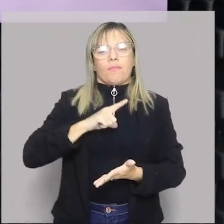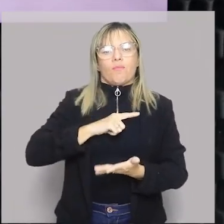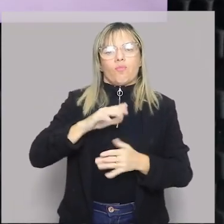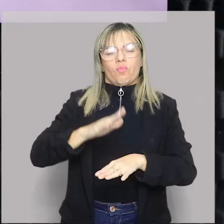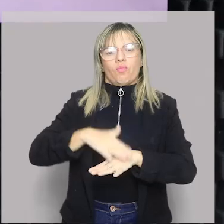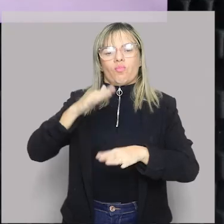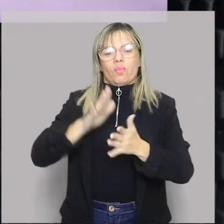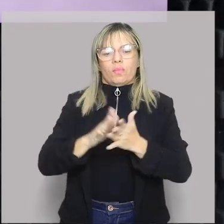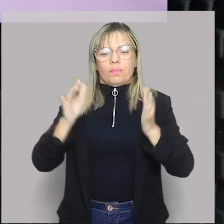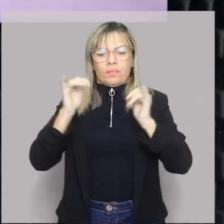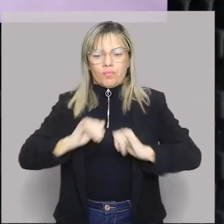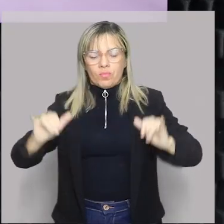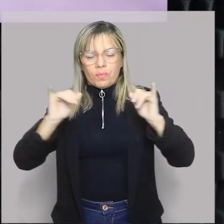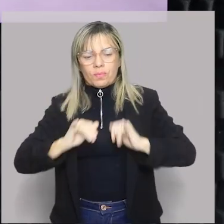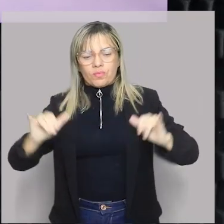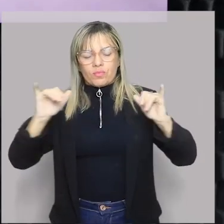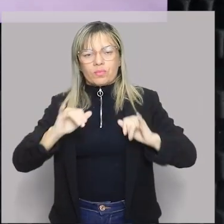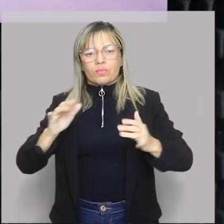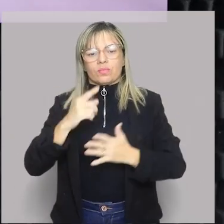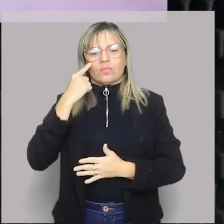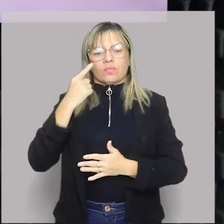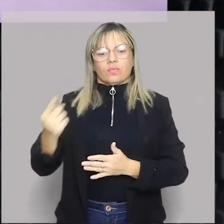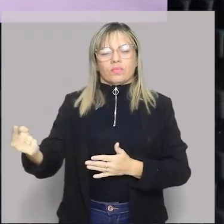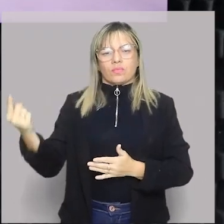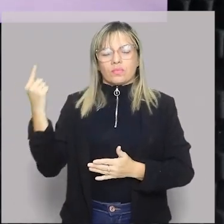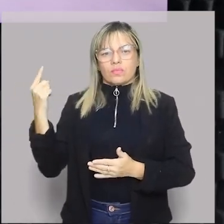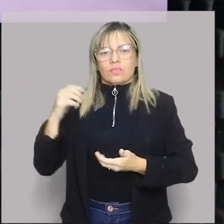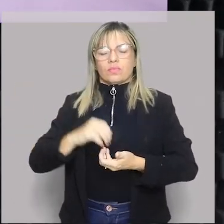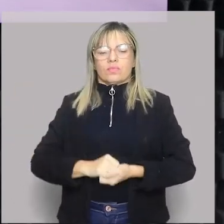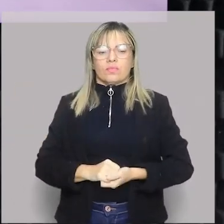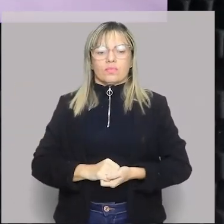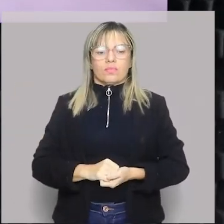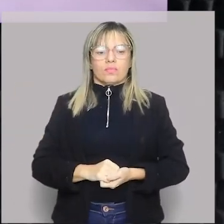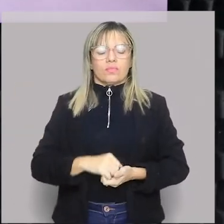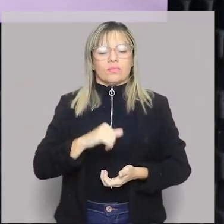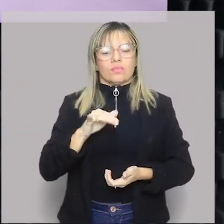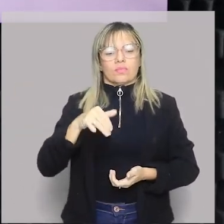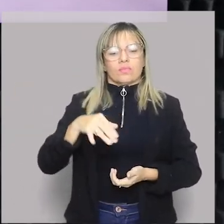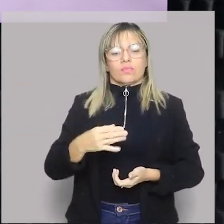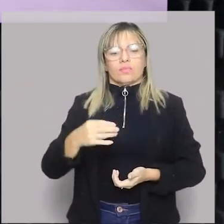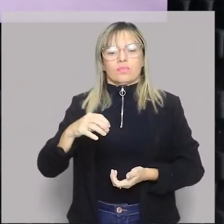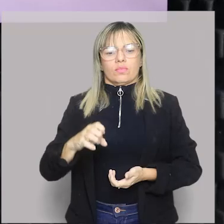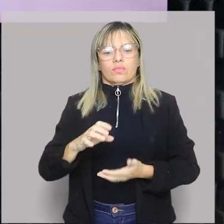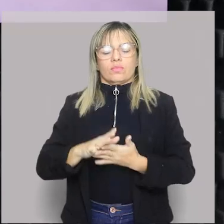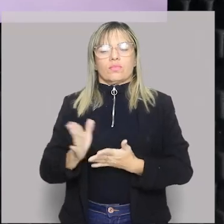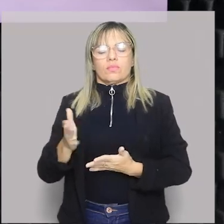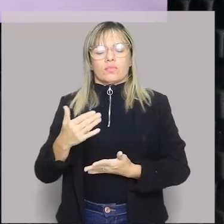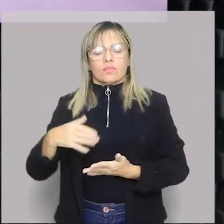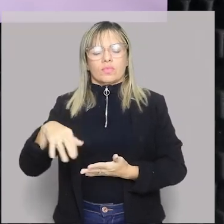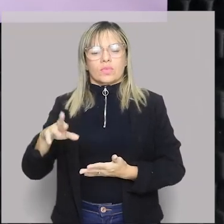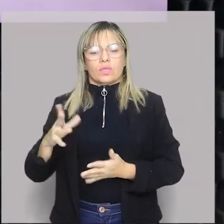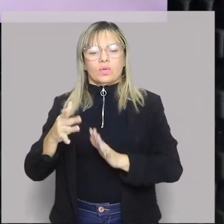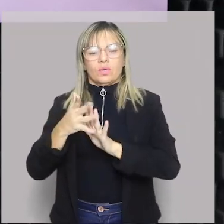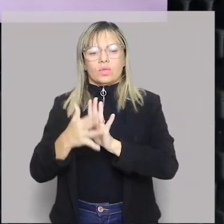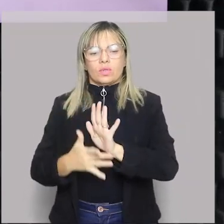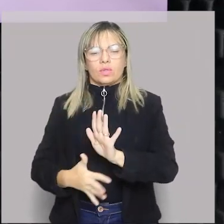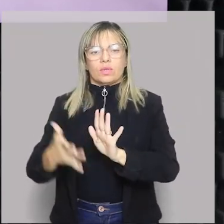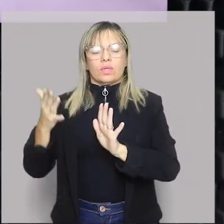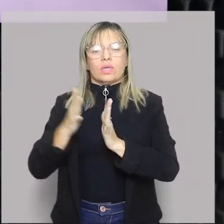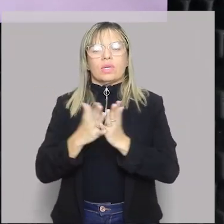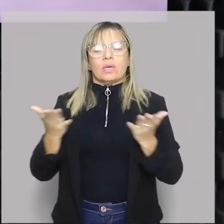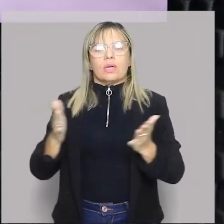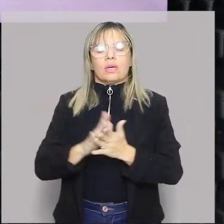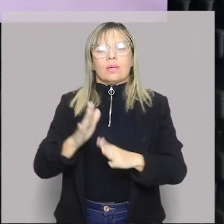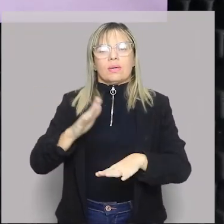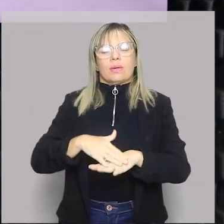informações, maiores informações sobre a sinopse e o roteiro, mais exemplos, inclusive, certo?